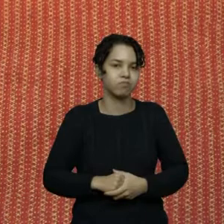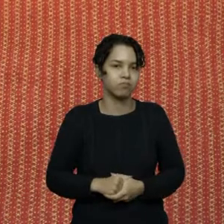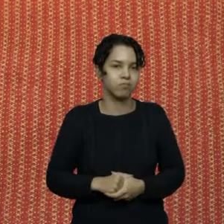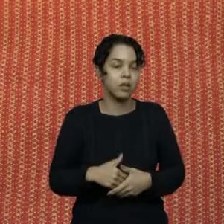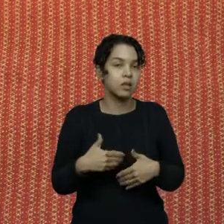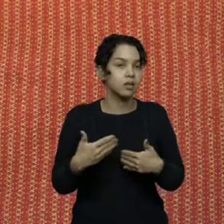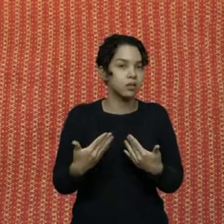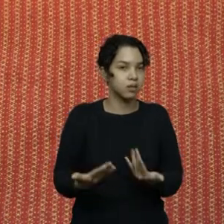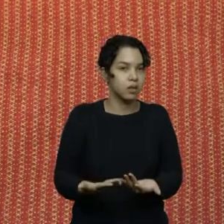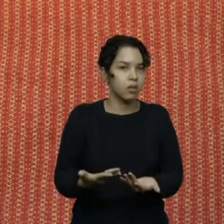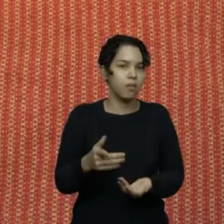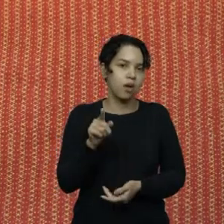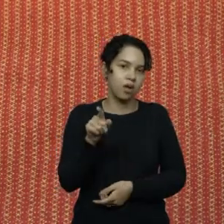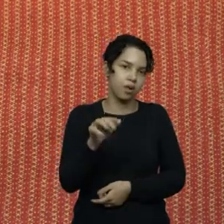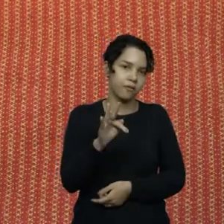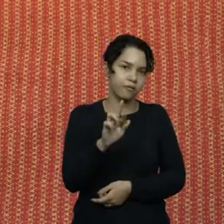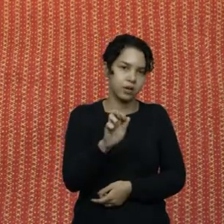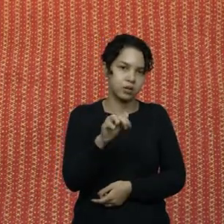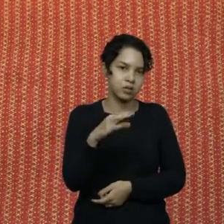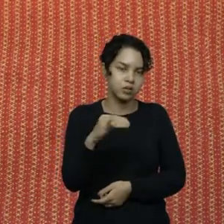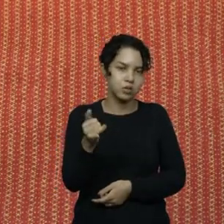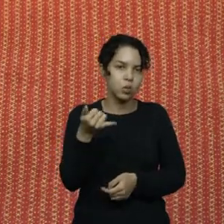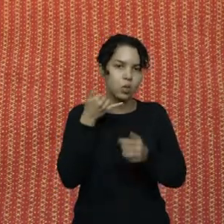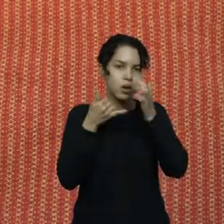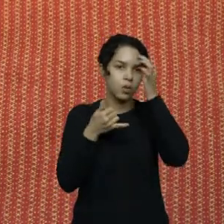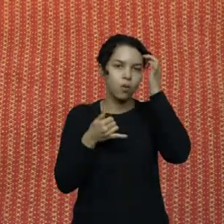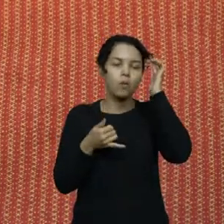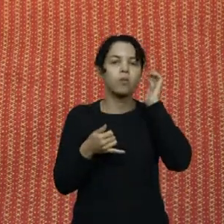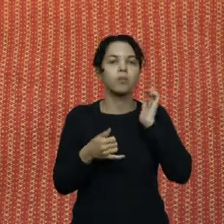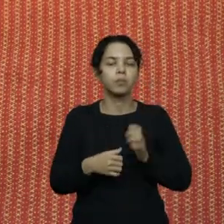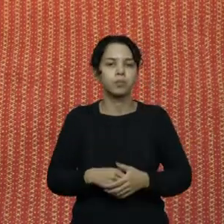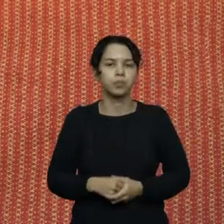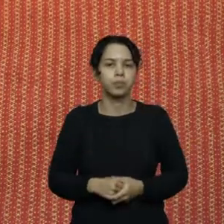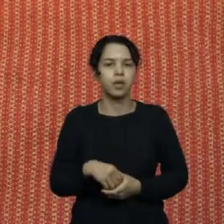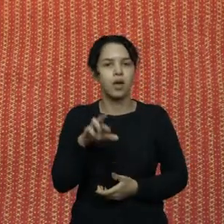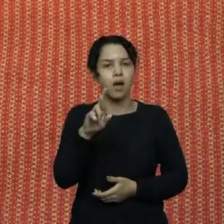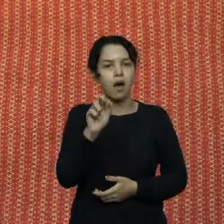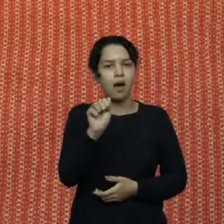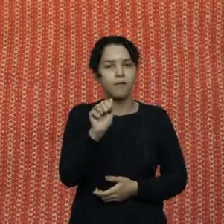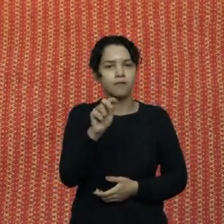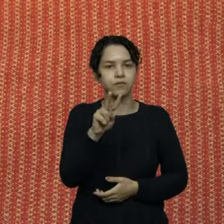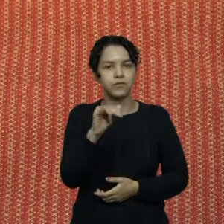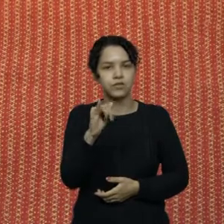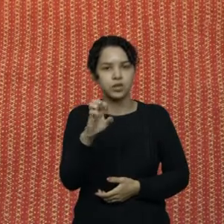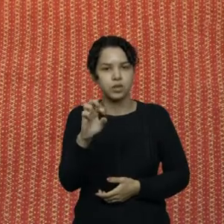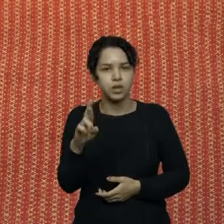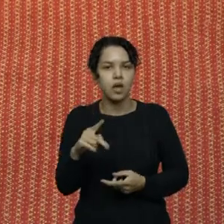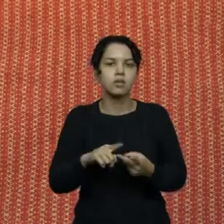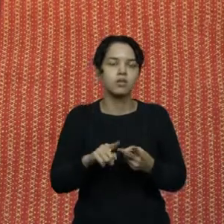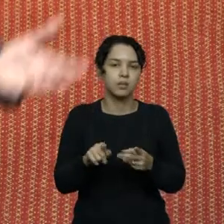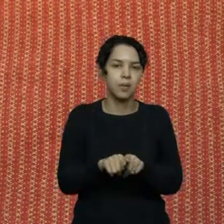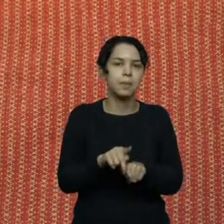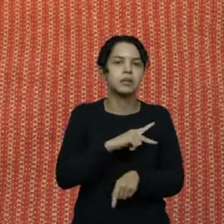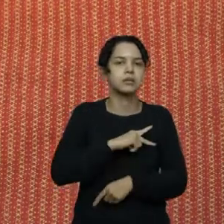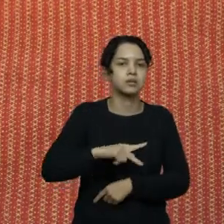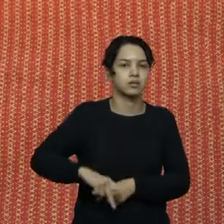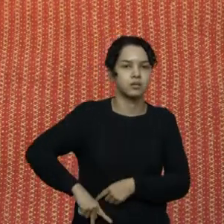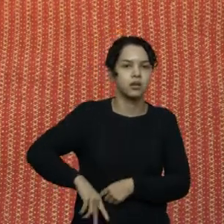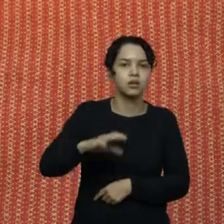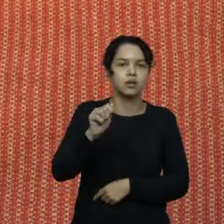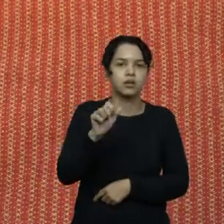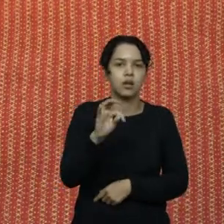Francisco crestani me ligou me ligou rabiar Centenário que o presidente da Catho para